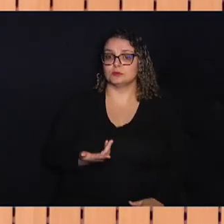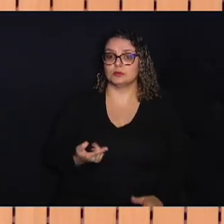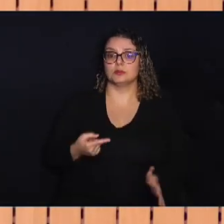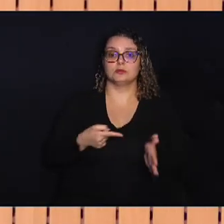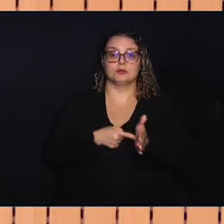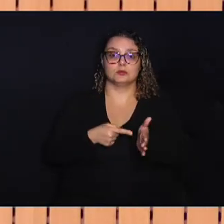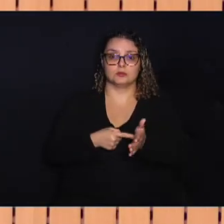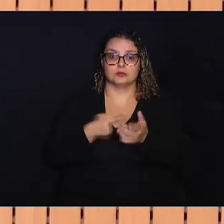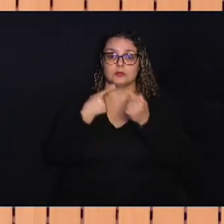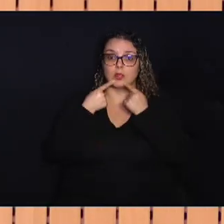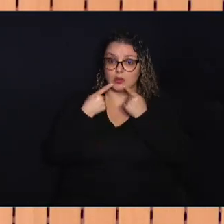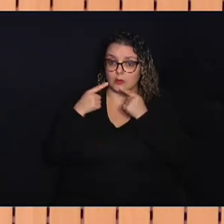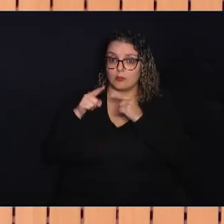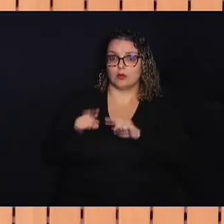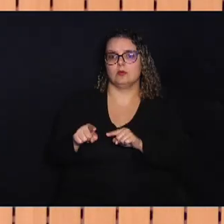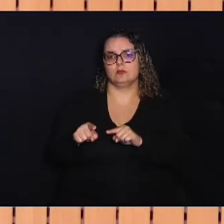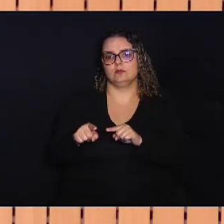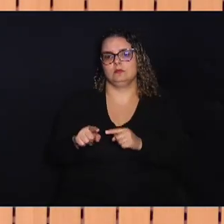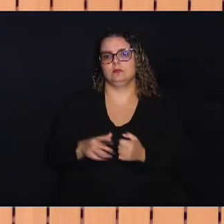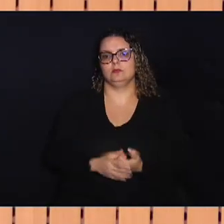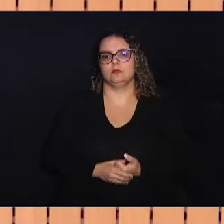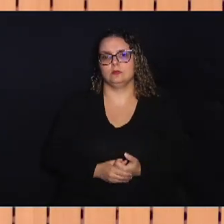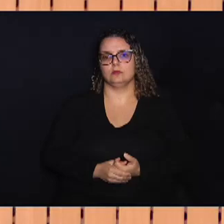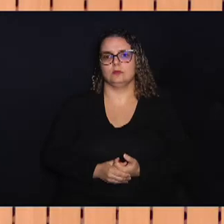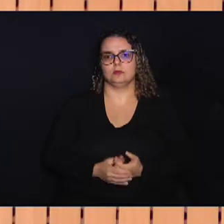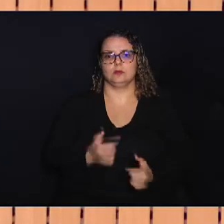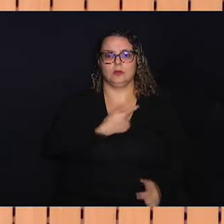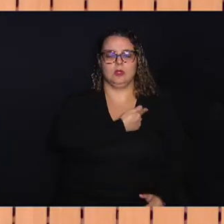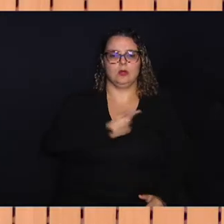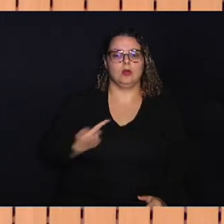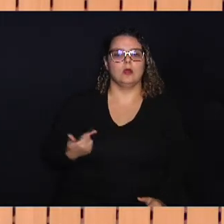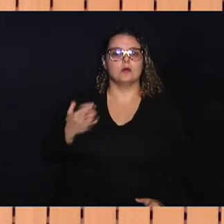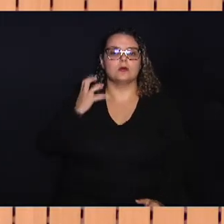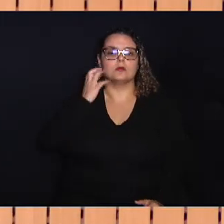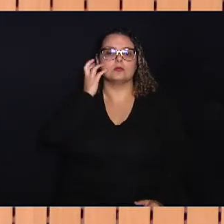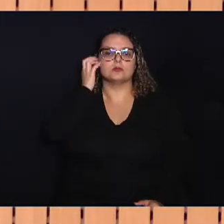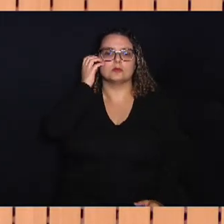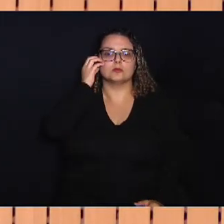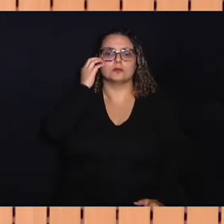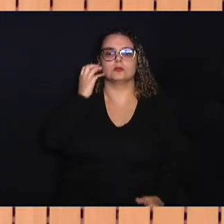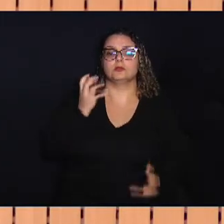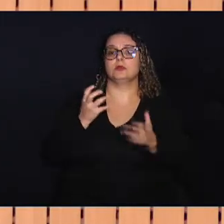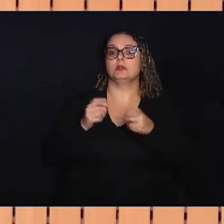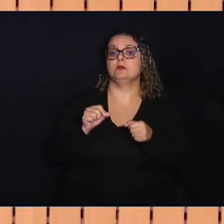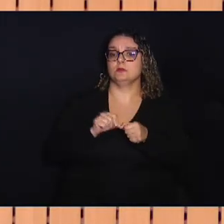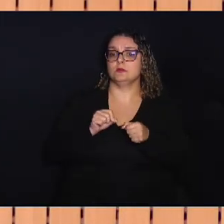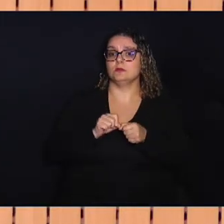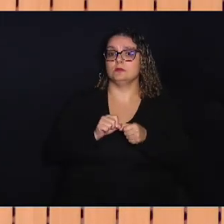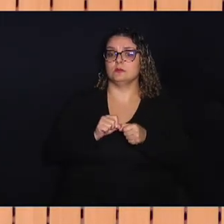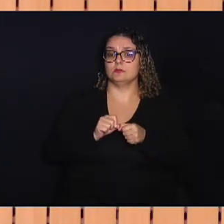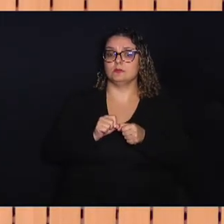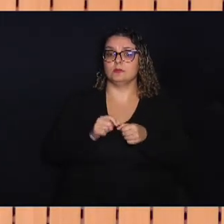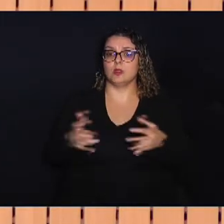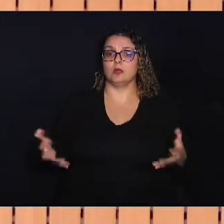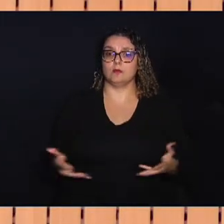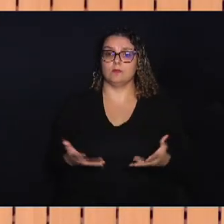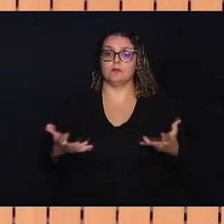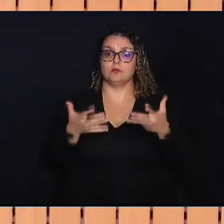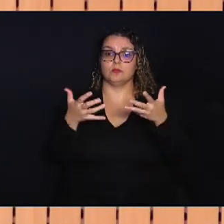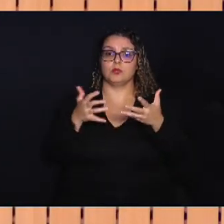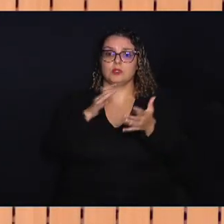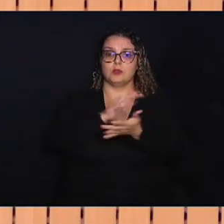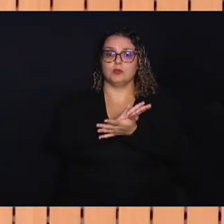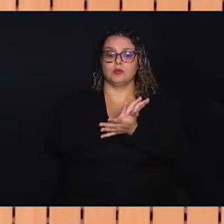nosso repúdio com que o governador Tarcísio de Freitas está querendo fazer com a promoção da